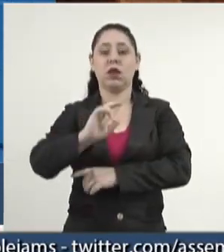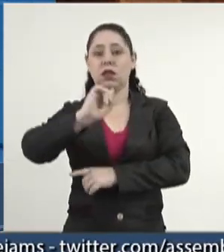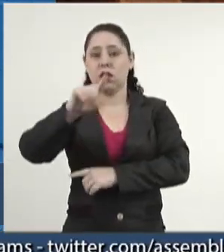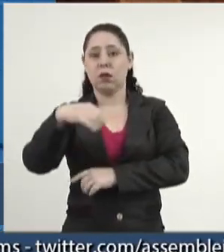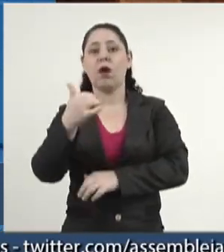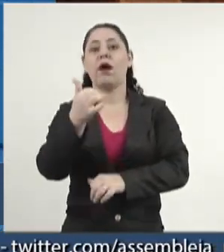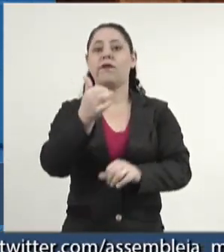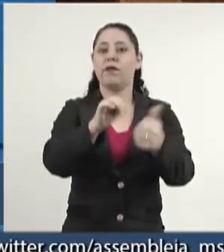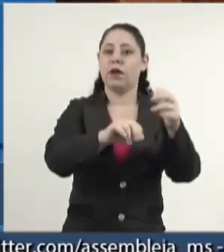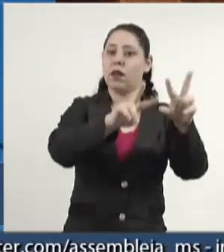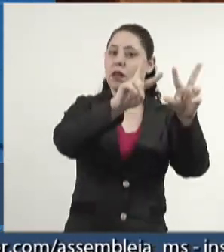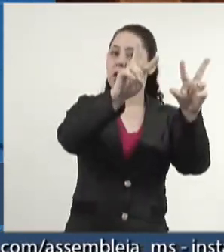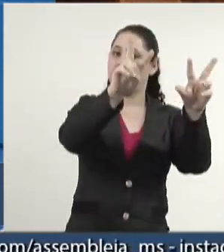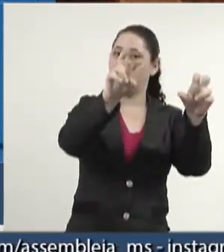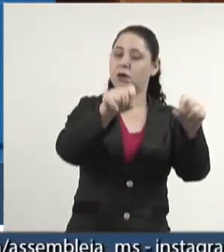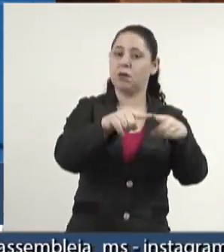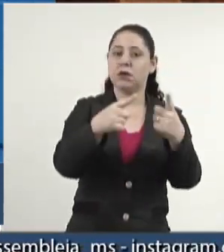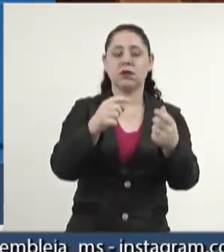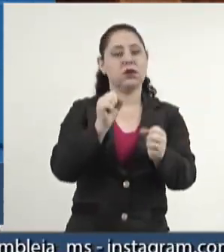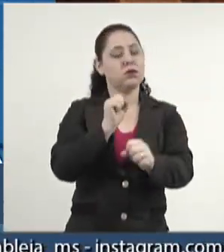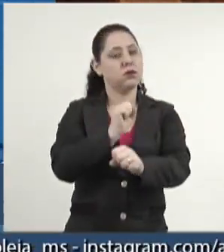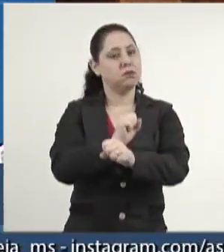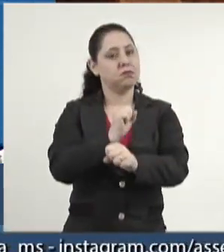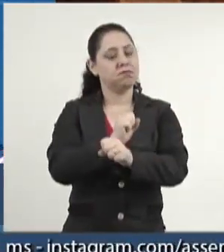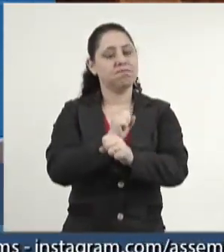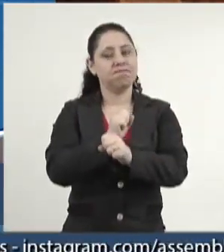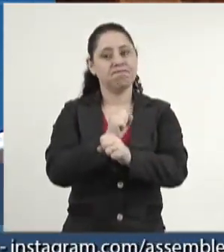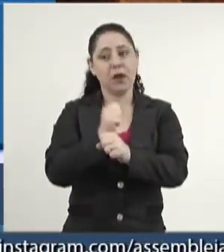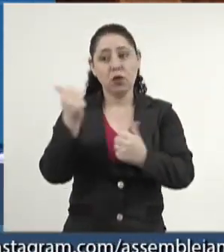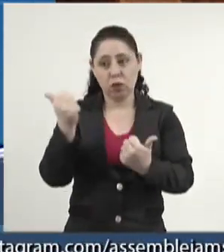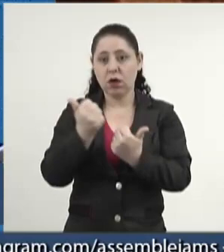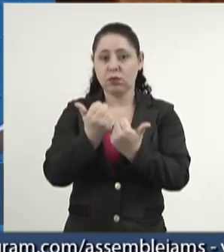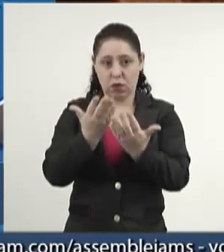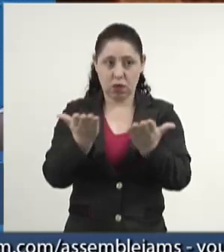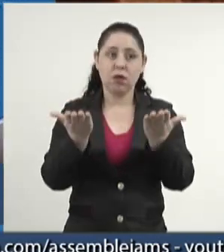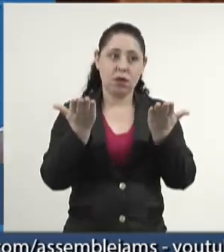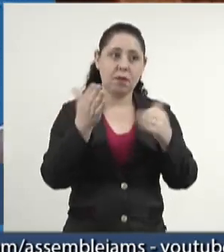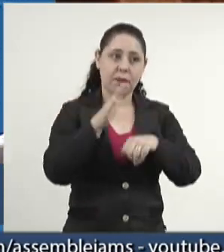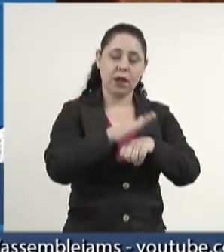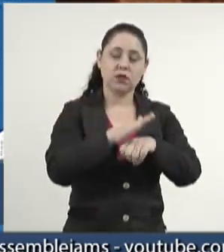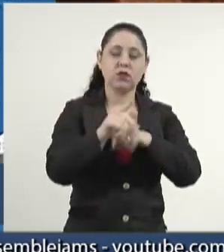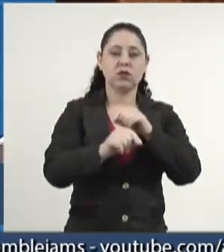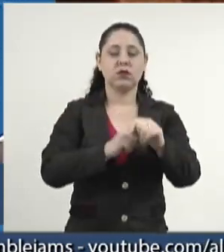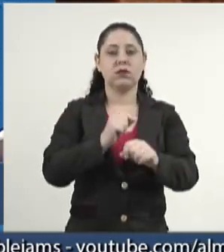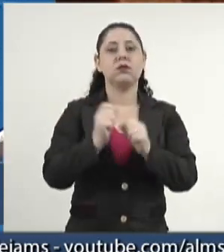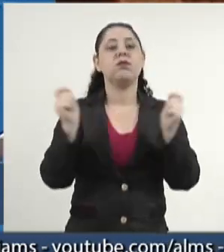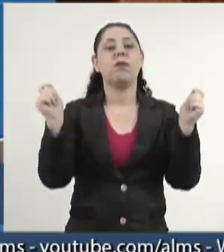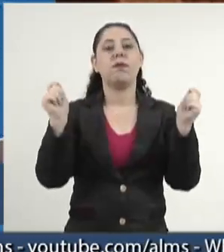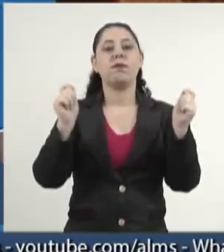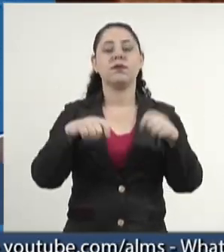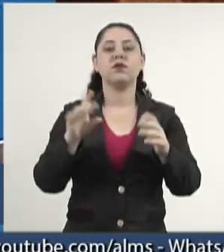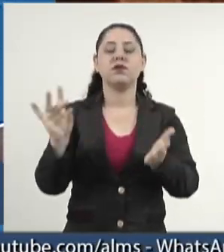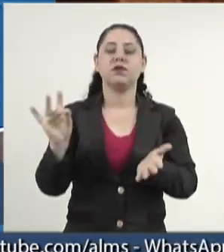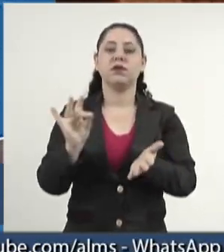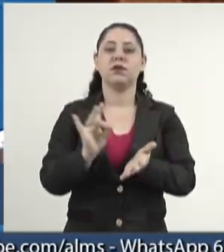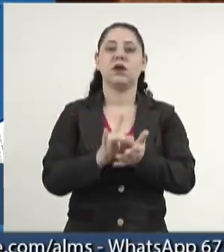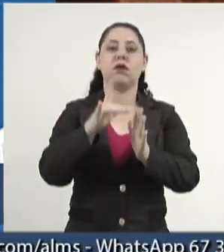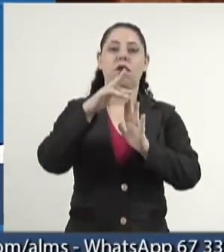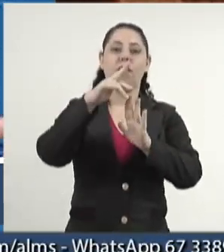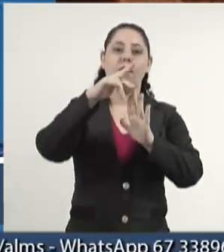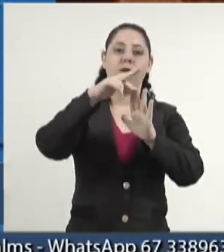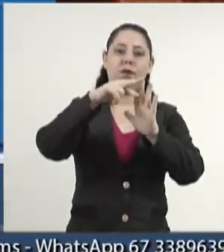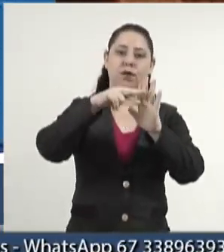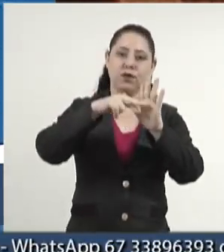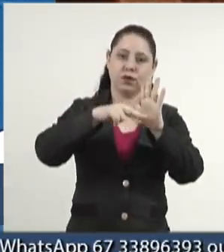vamos analisar o mérito, mas eu espero o apoio dos nobres pares para que nós possamos, de fato,